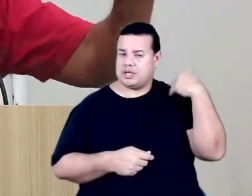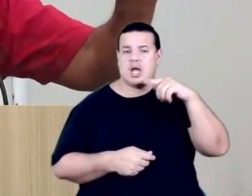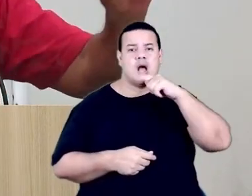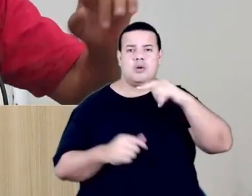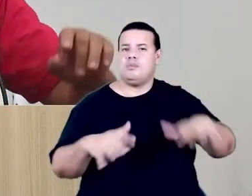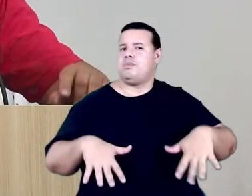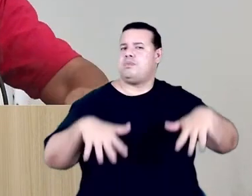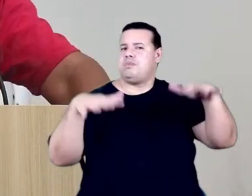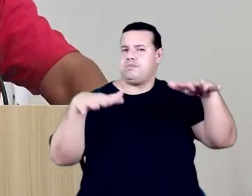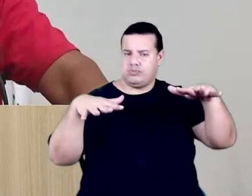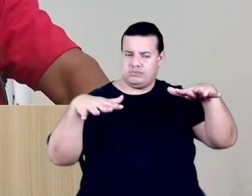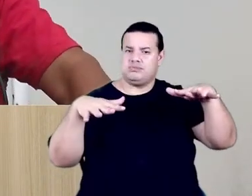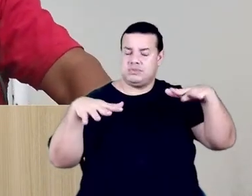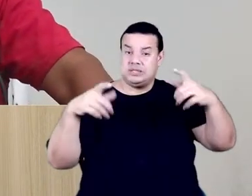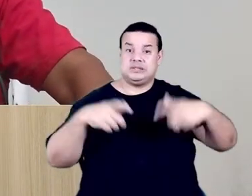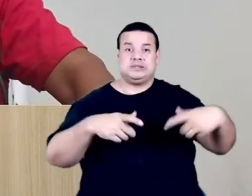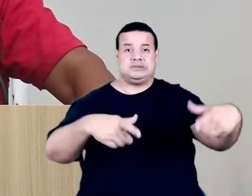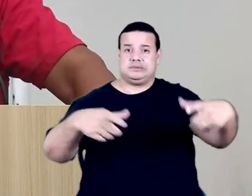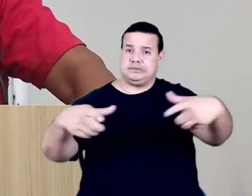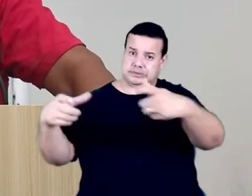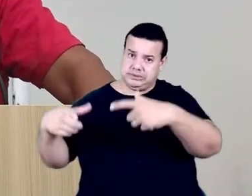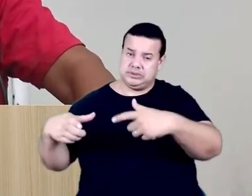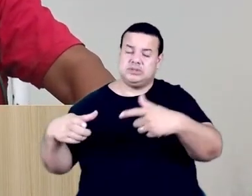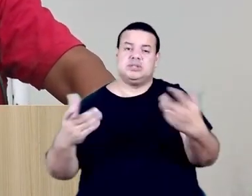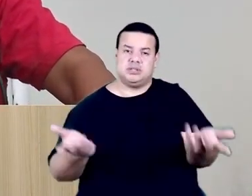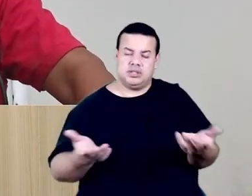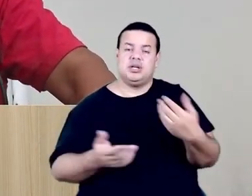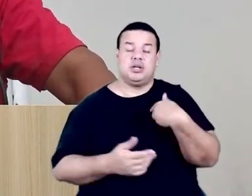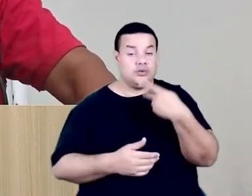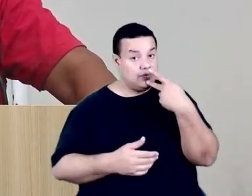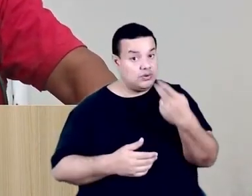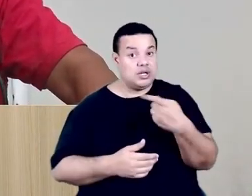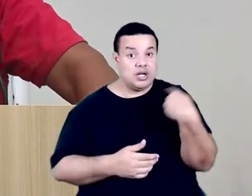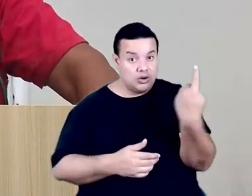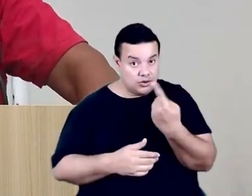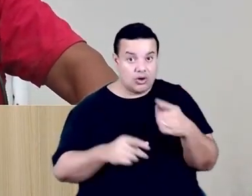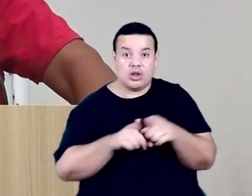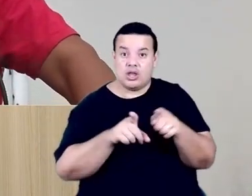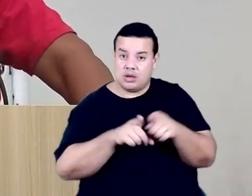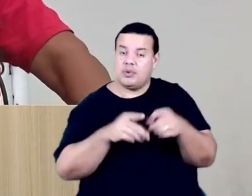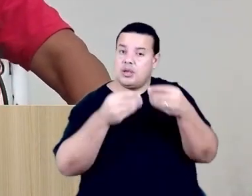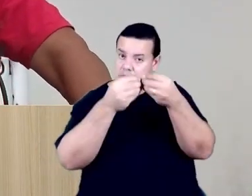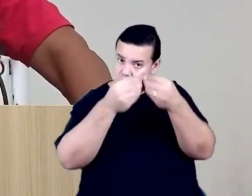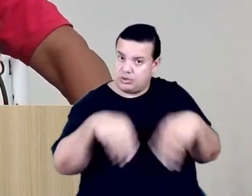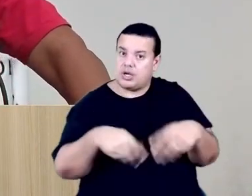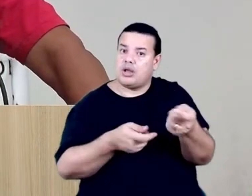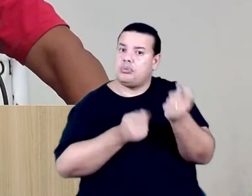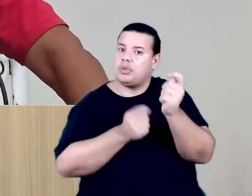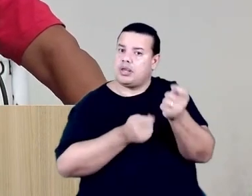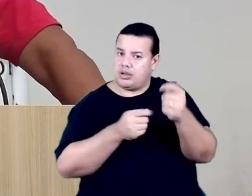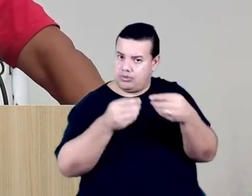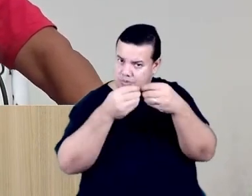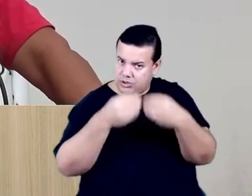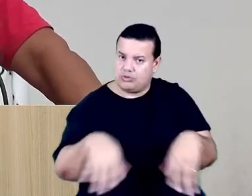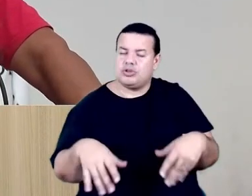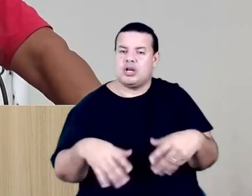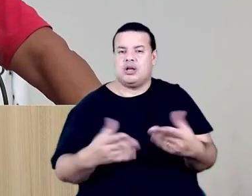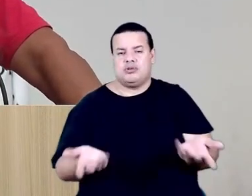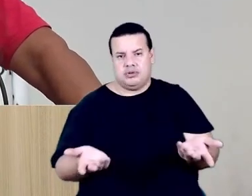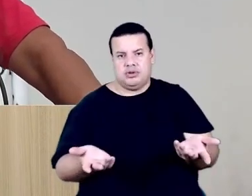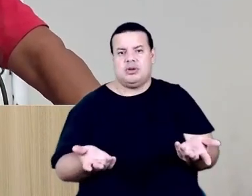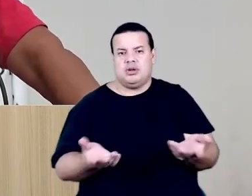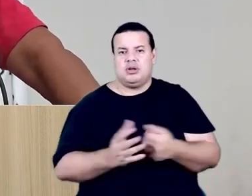território aqui Inclusive eu inclusive eu falei nós também f dicado doos pescadores então